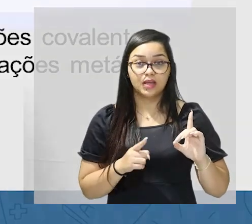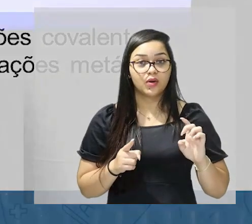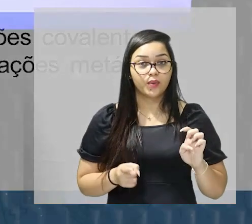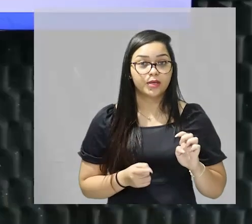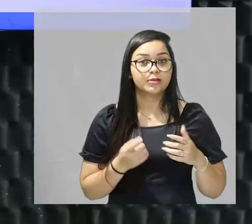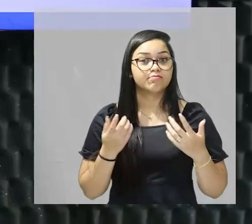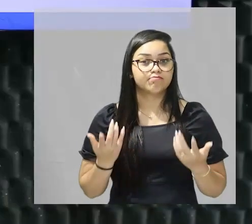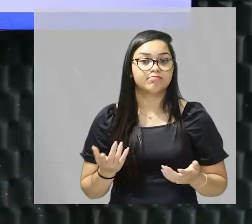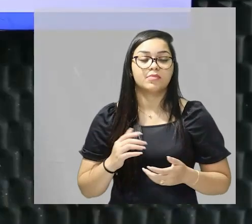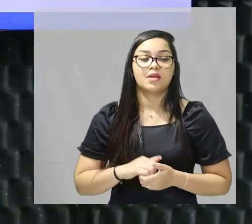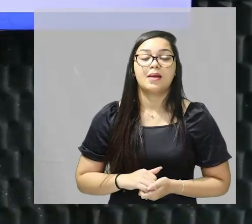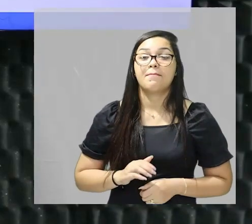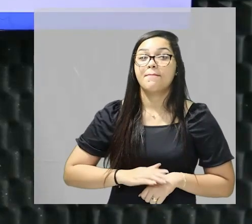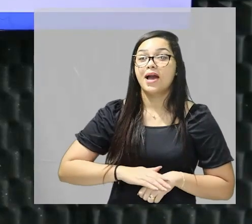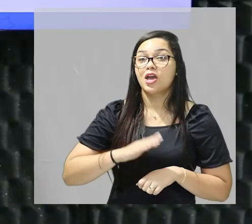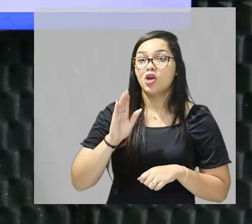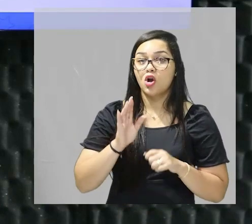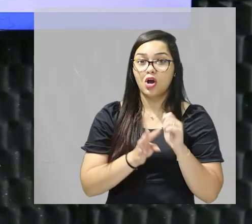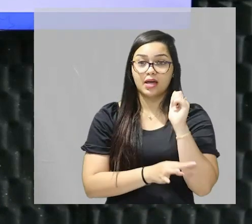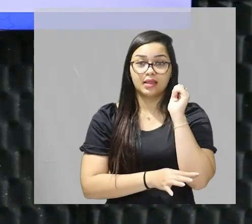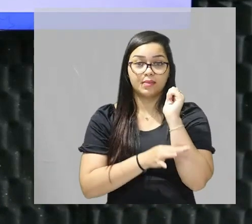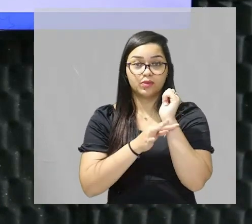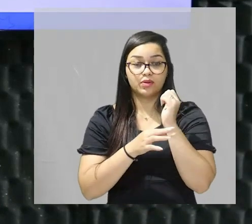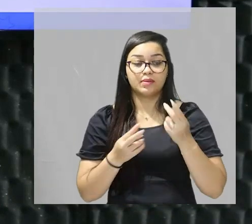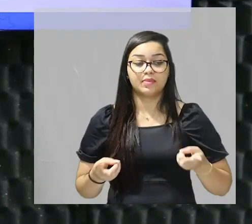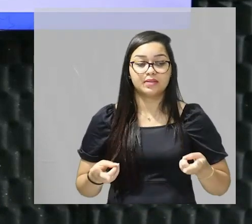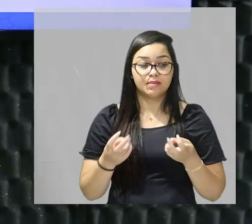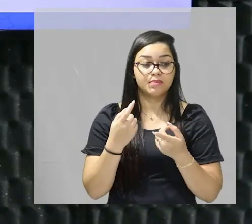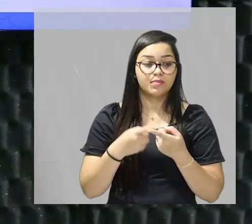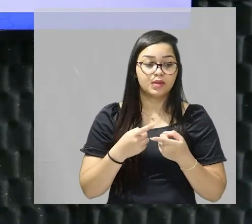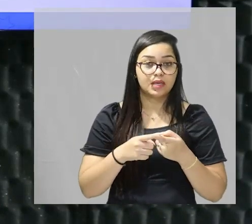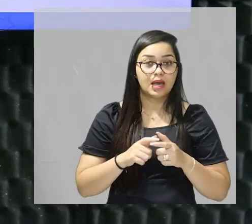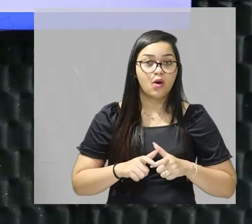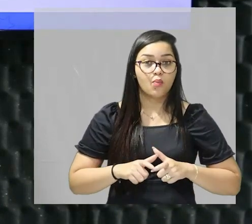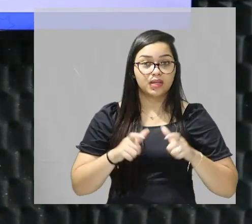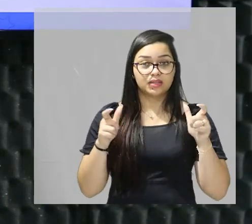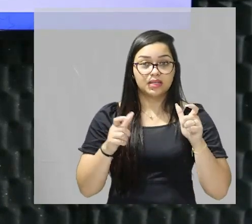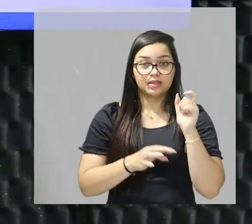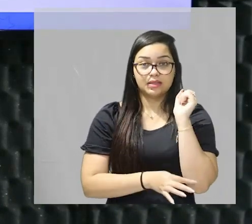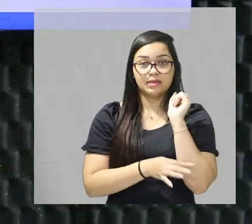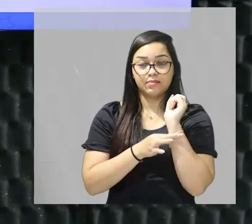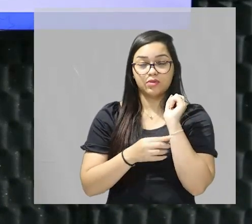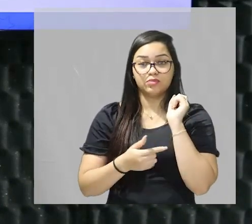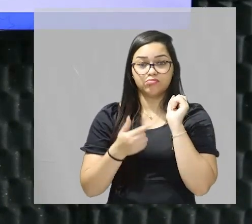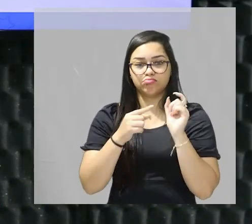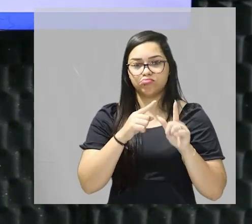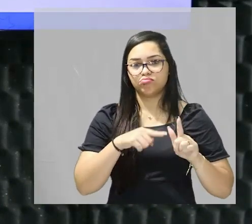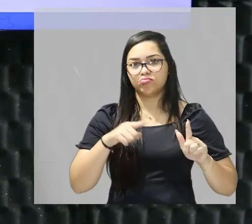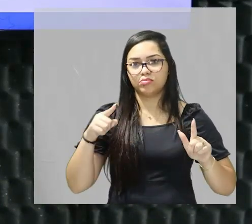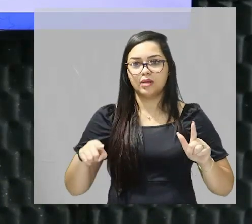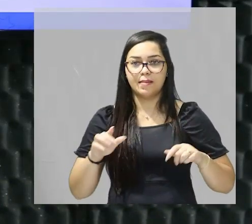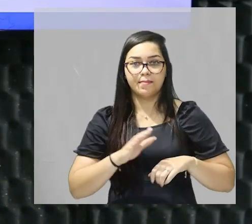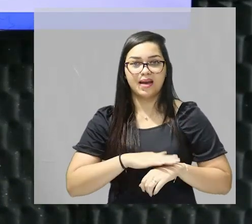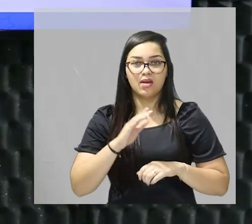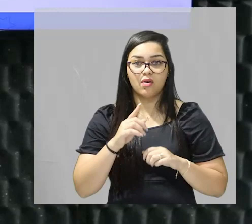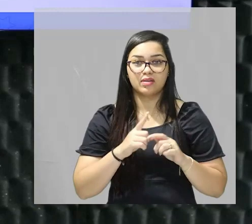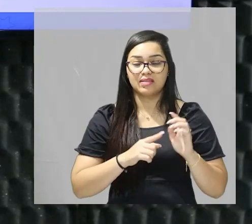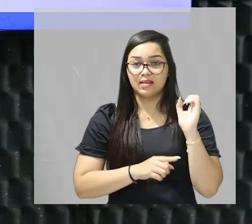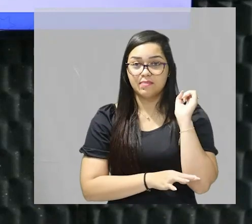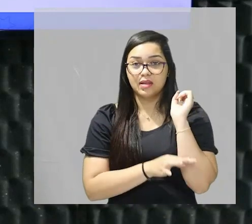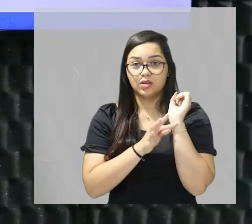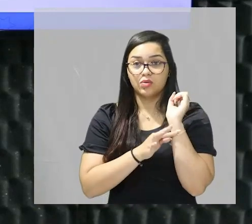Quanto maior a temperatura, e a gente observa porque está aumentando a temperatura, né? Segundo o gráfico. Quanto maior a temperatura,